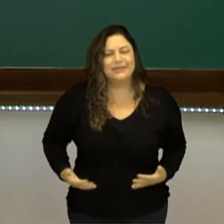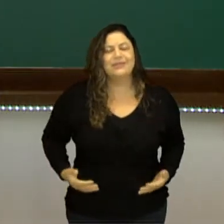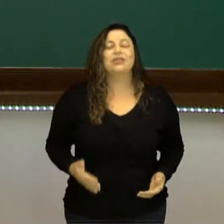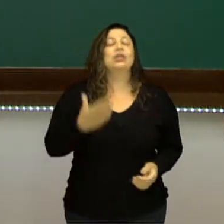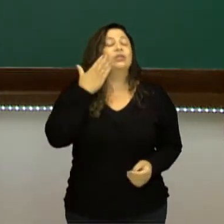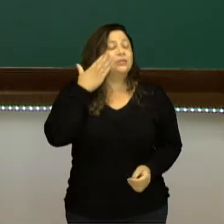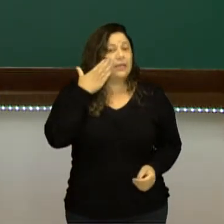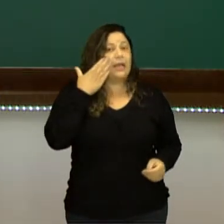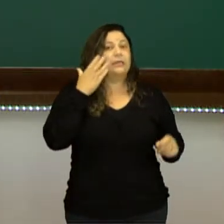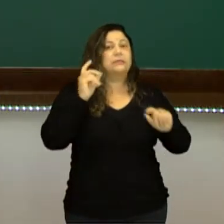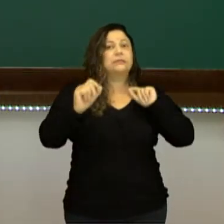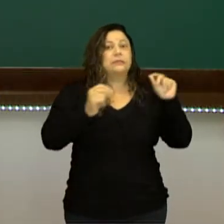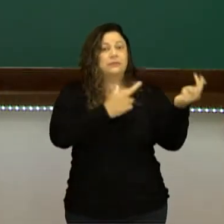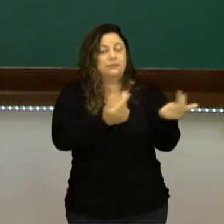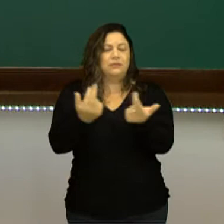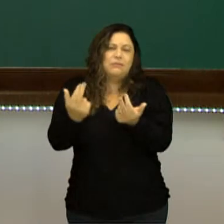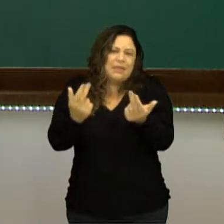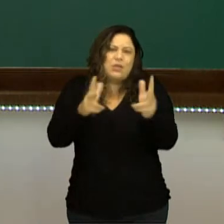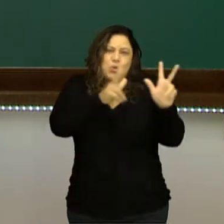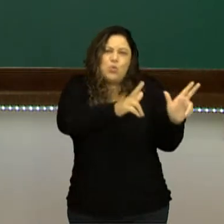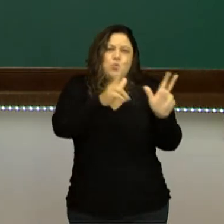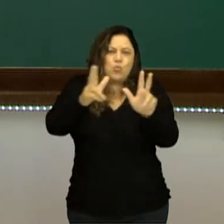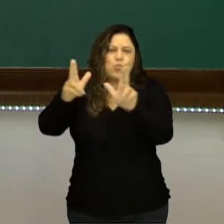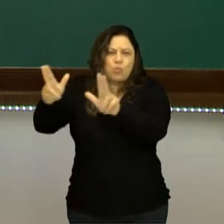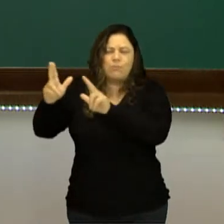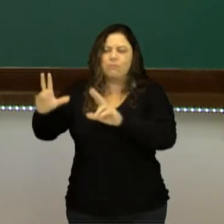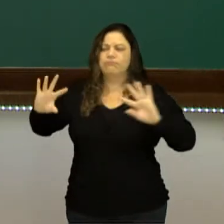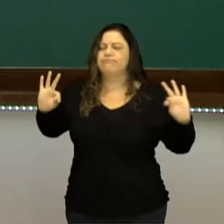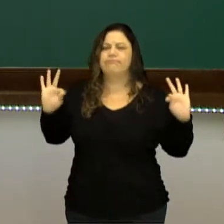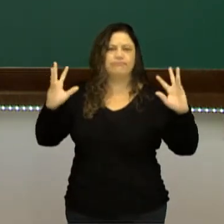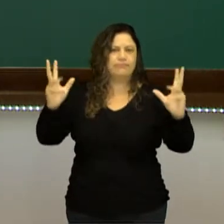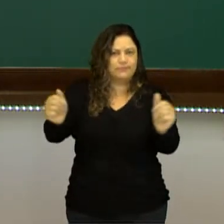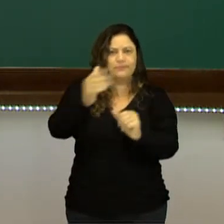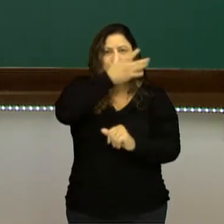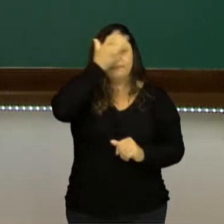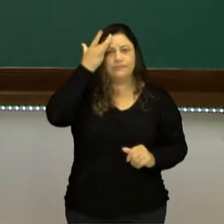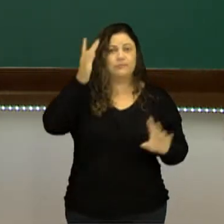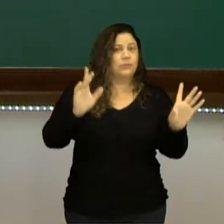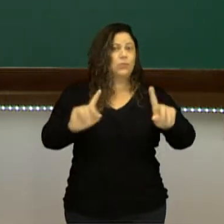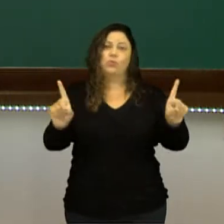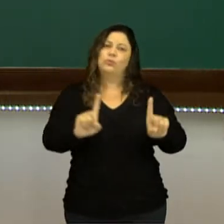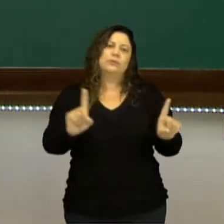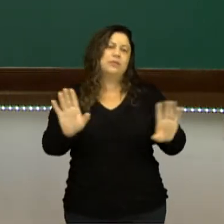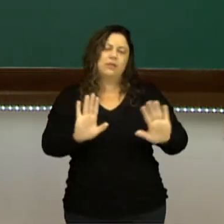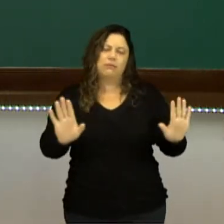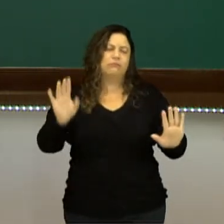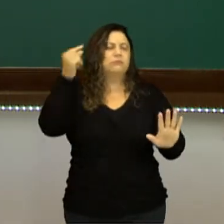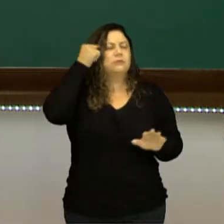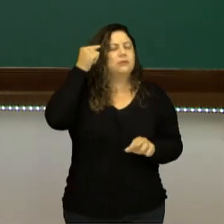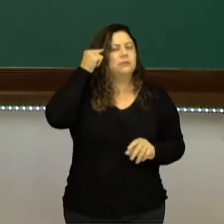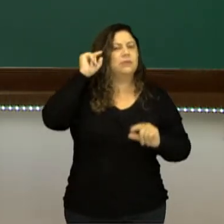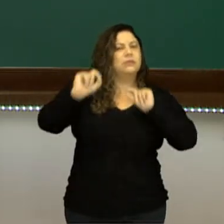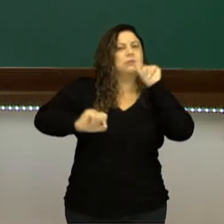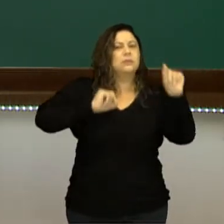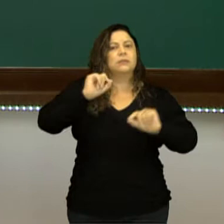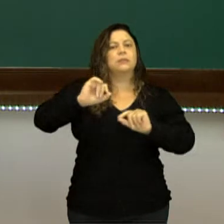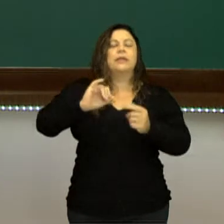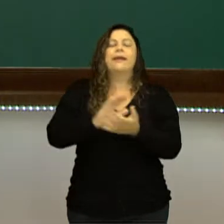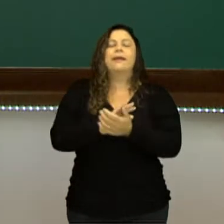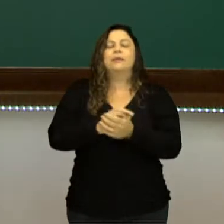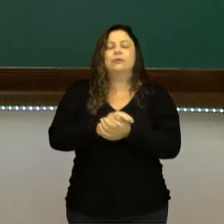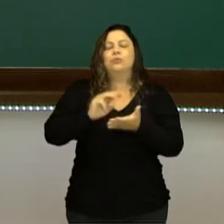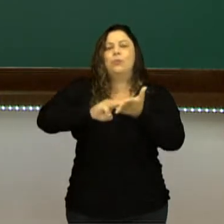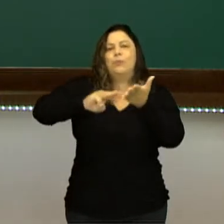que o mesmo método não vai servir para todas as pessoas, a gente precisa pensar aí no método que mais se adequa para que a